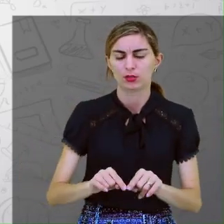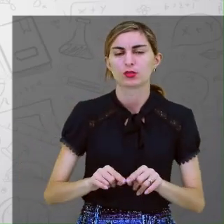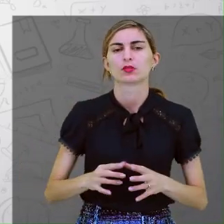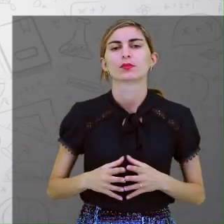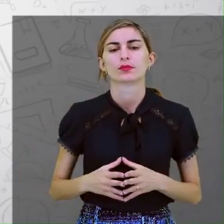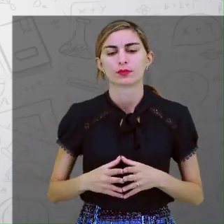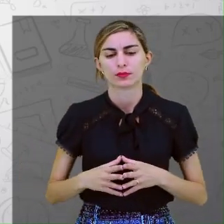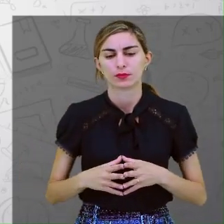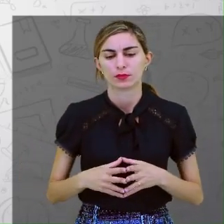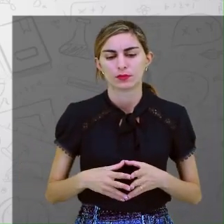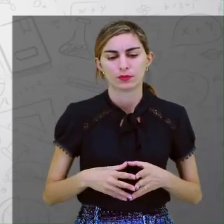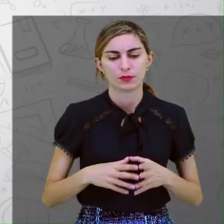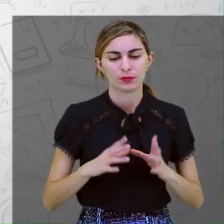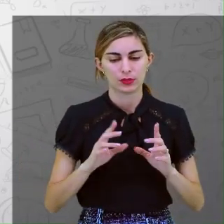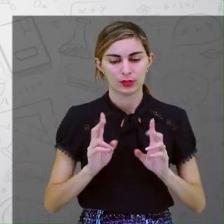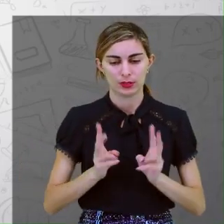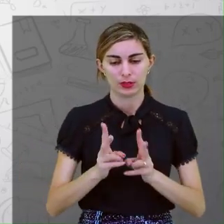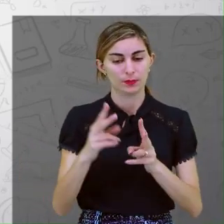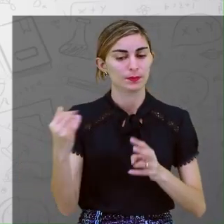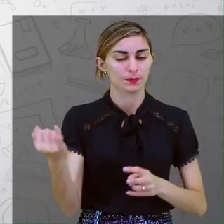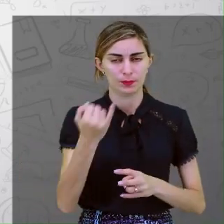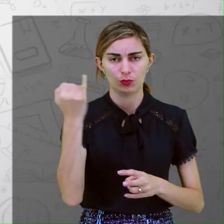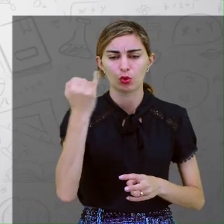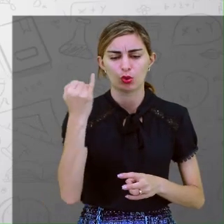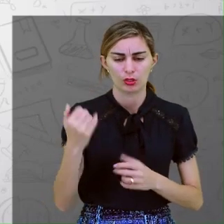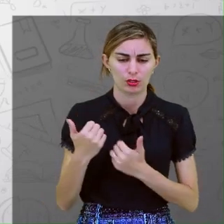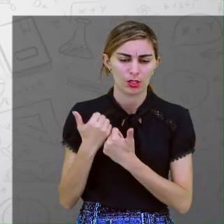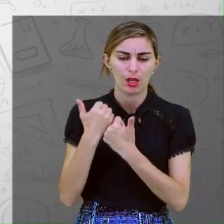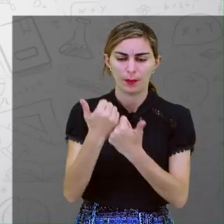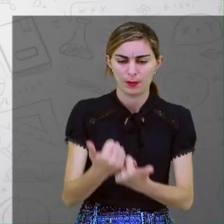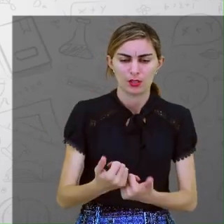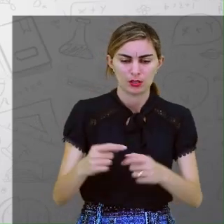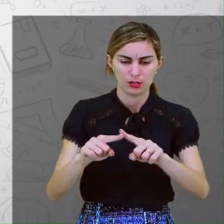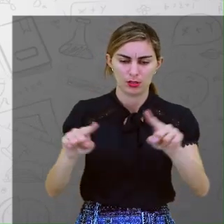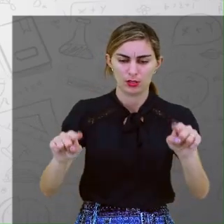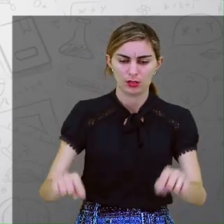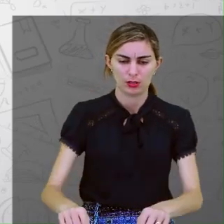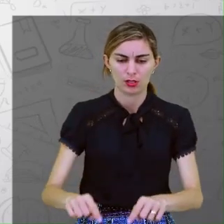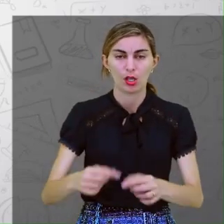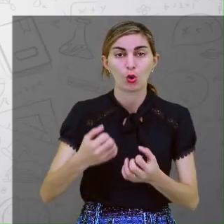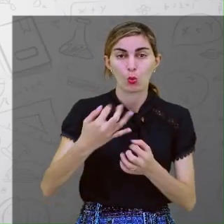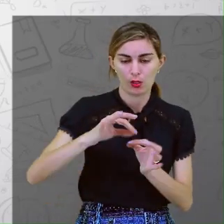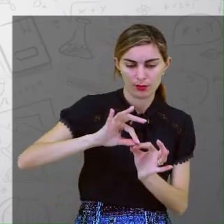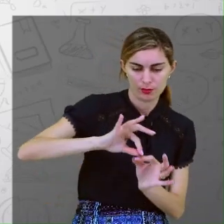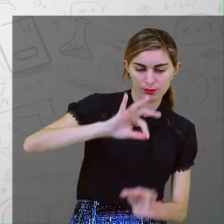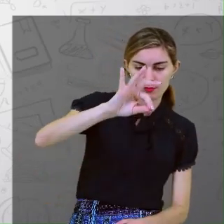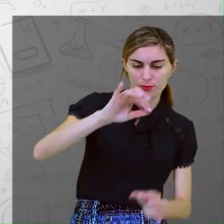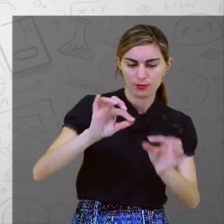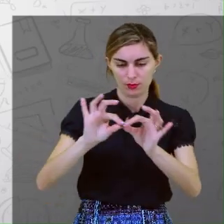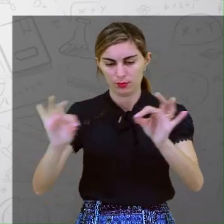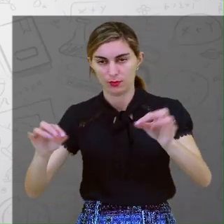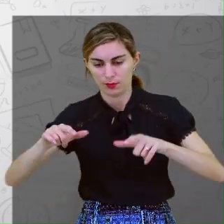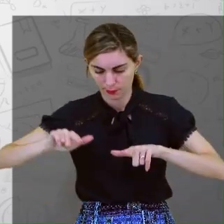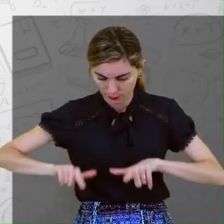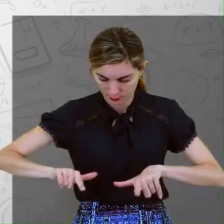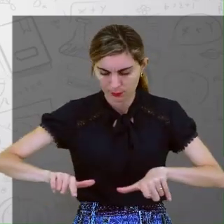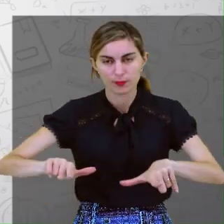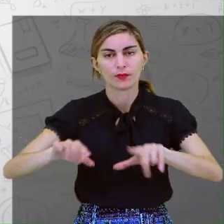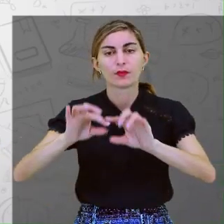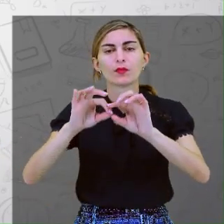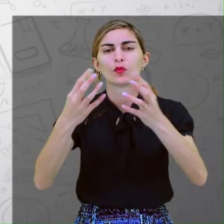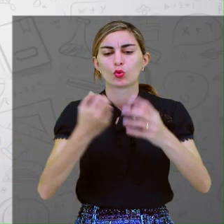gerais. Seria importante aqui representar as dimensões desse piso laminado.